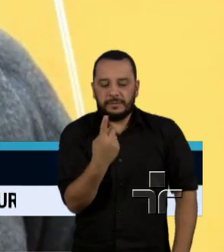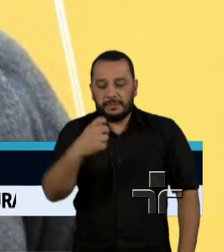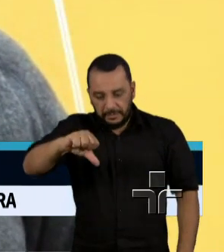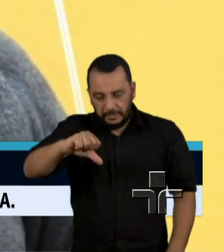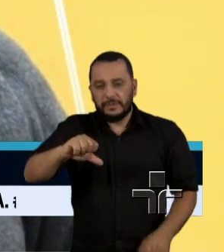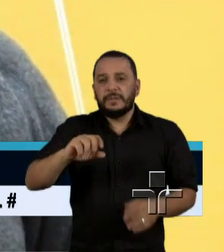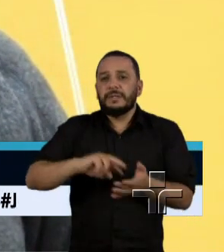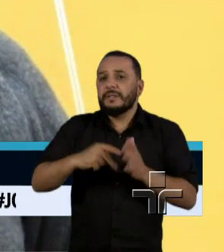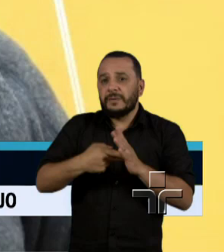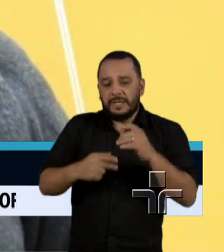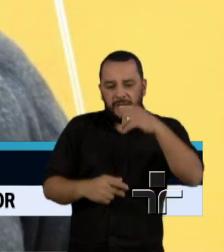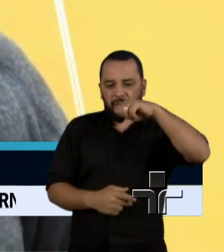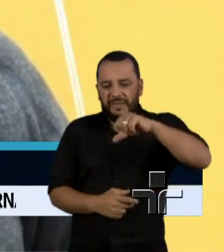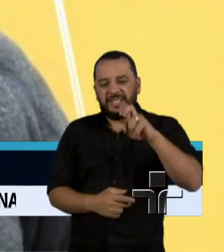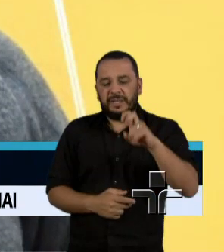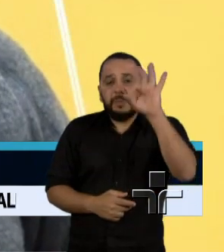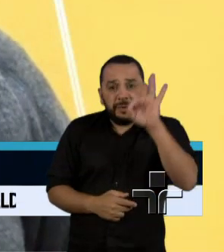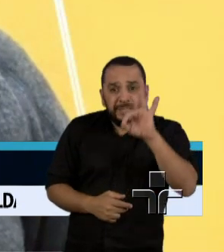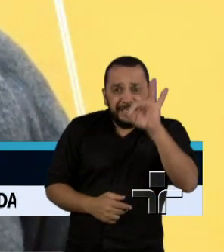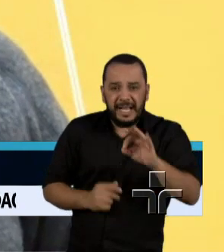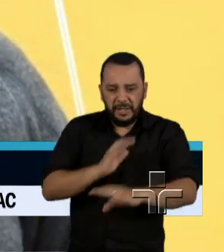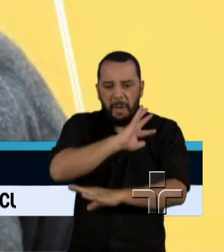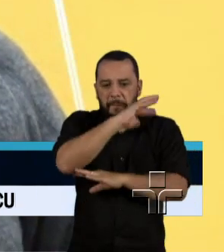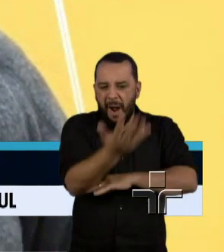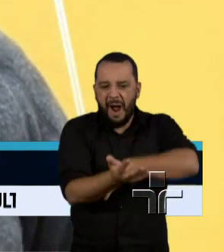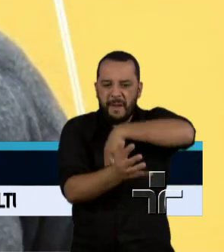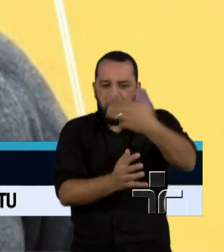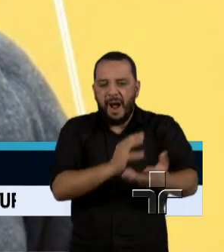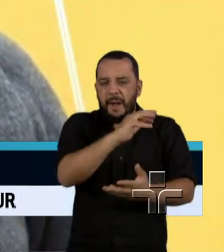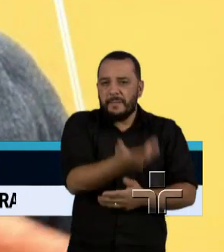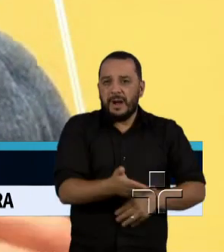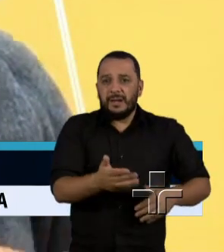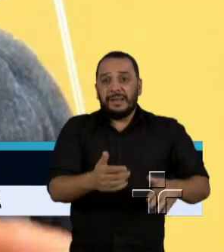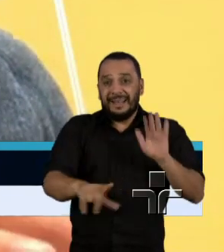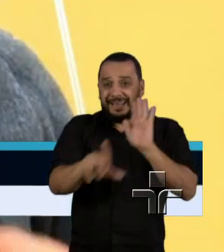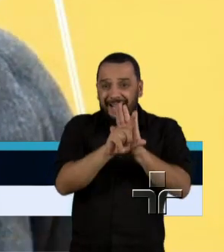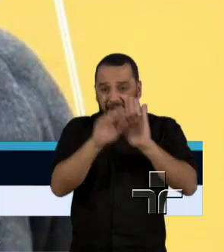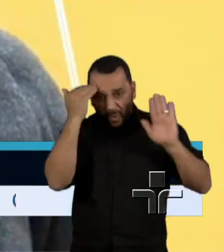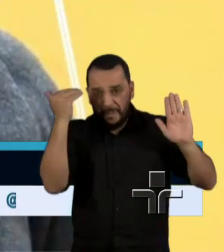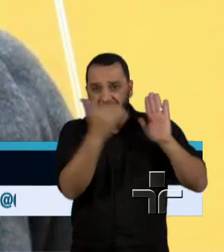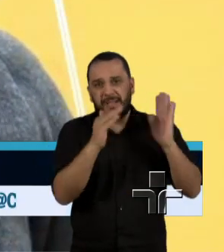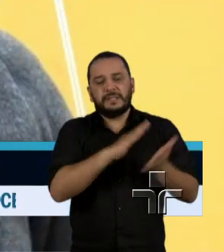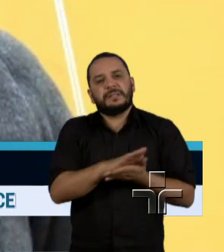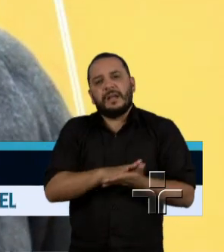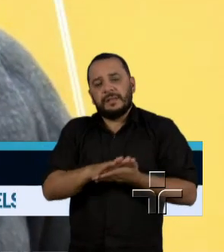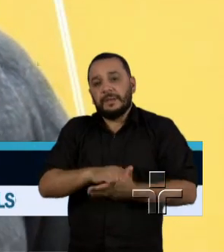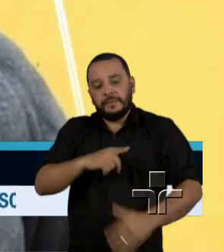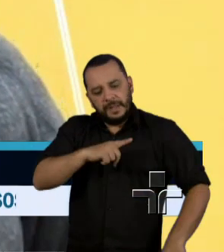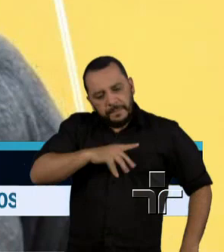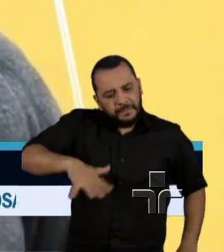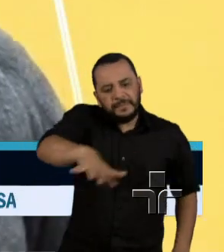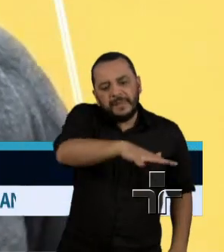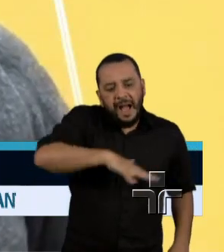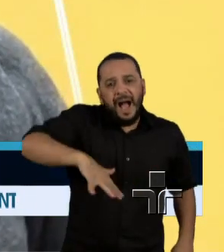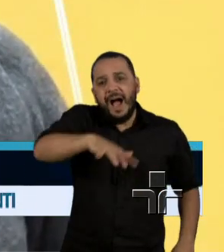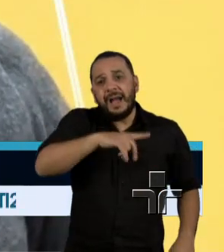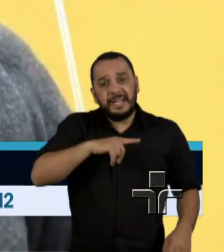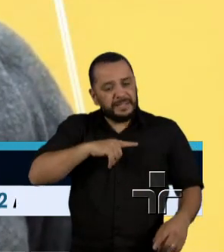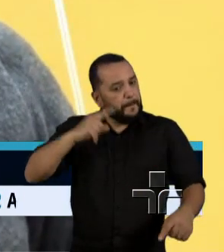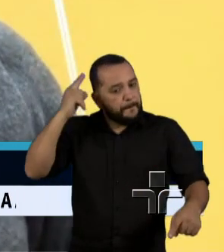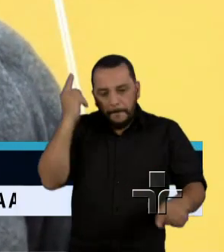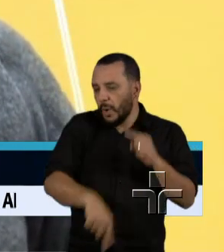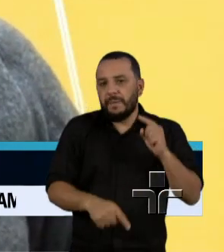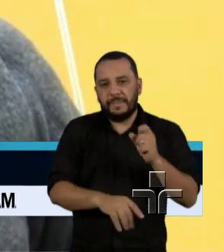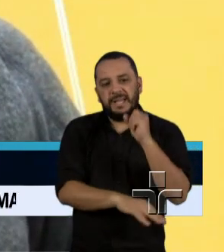95% dos desmatamentos são ilegais, ou porque estão em áreas proibidas de desmatar, ou porque estão